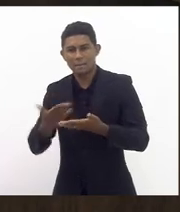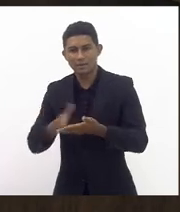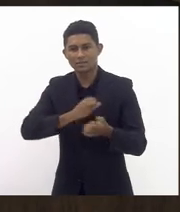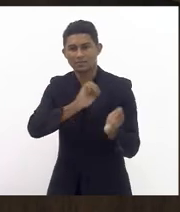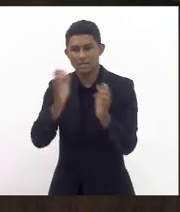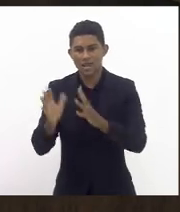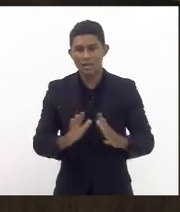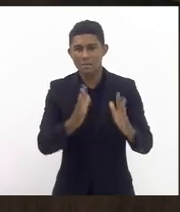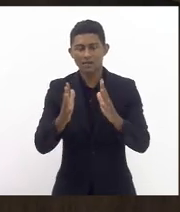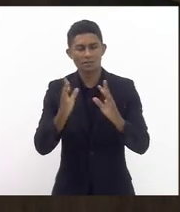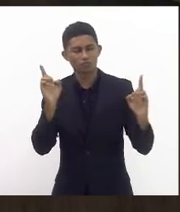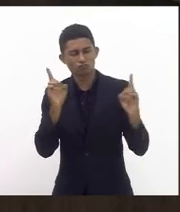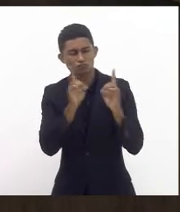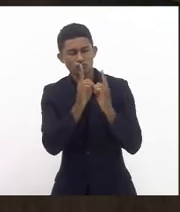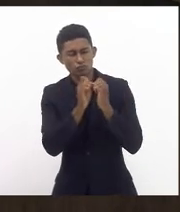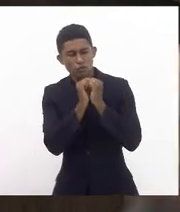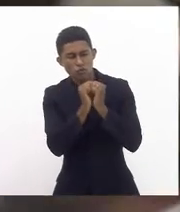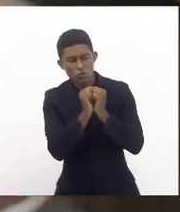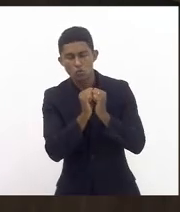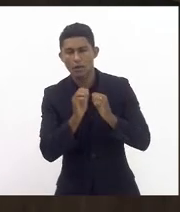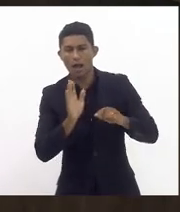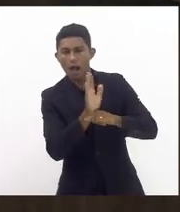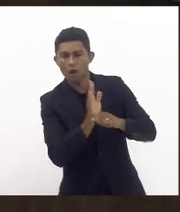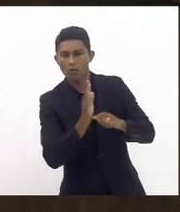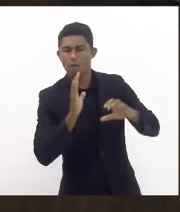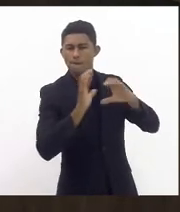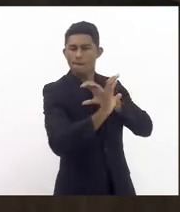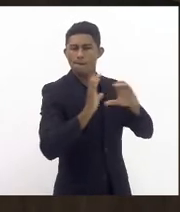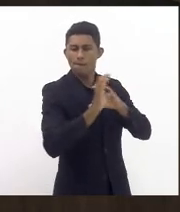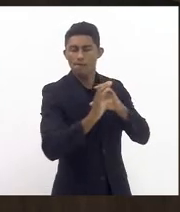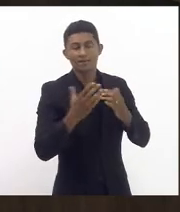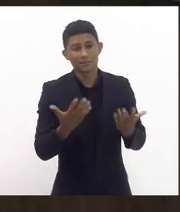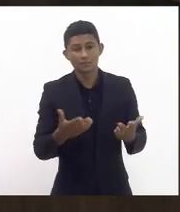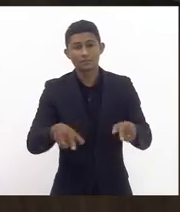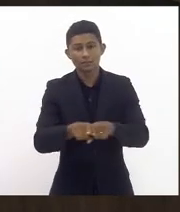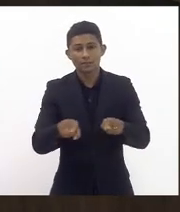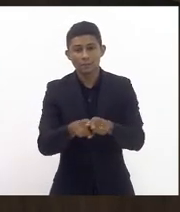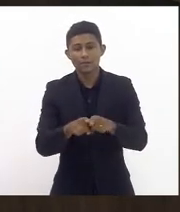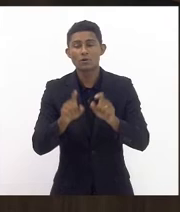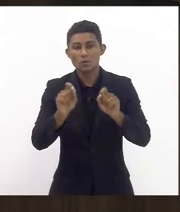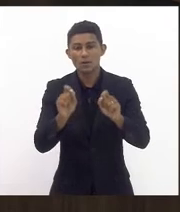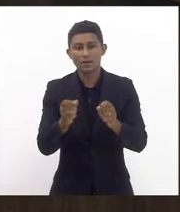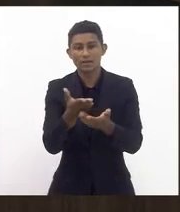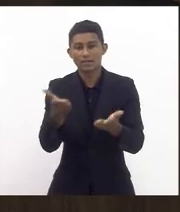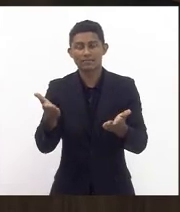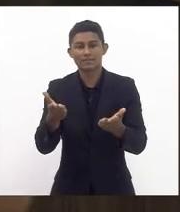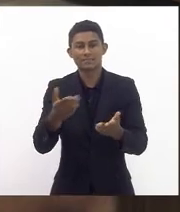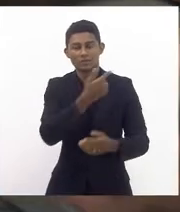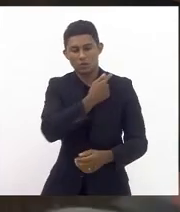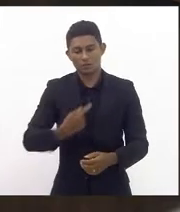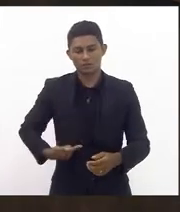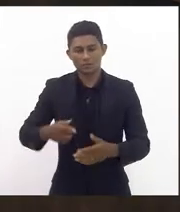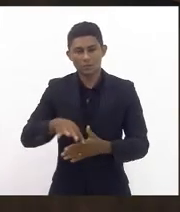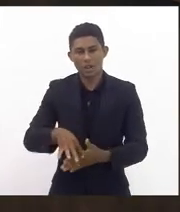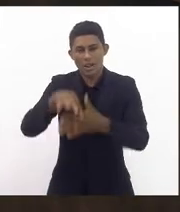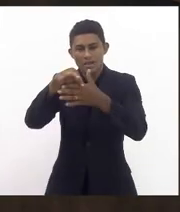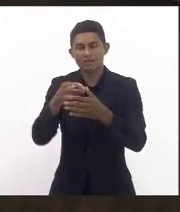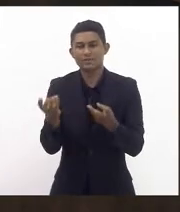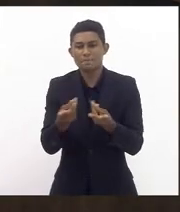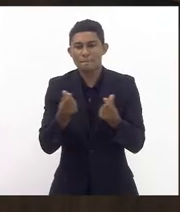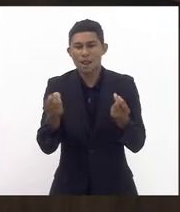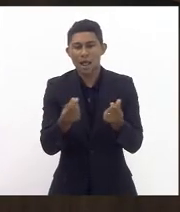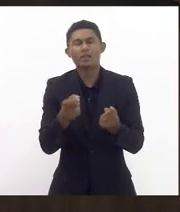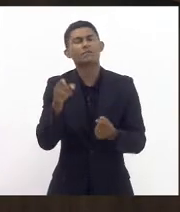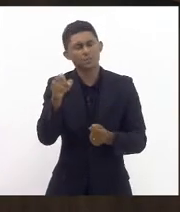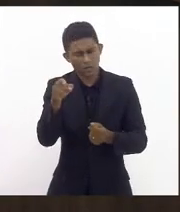esse atendimento, e certamente contamos com a sensibilidade também do líder do governo, que, como falei aqui, é um ativista